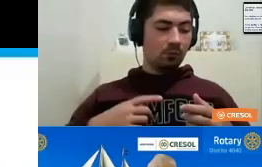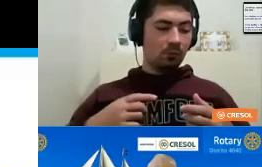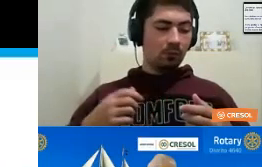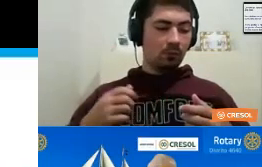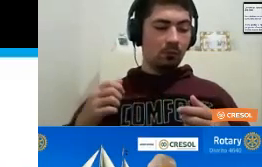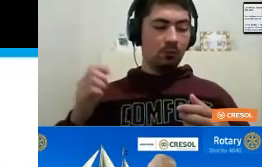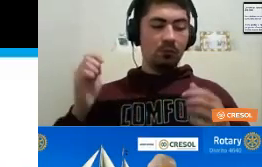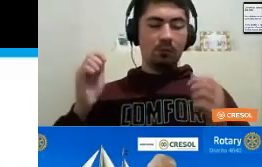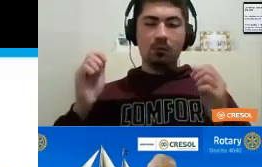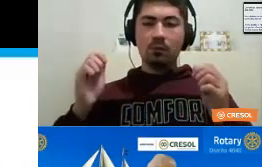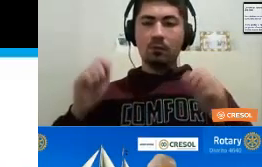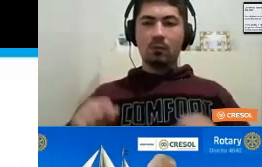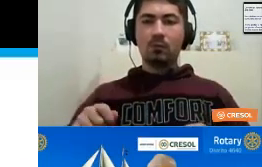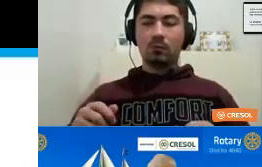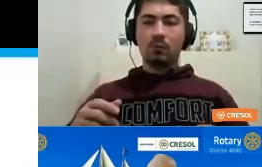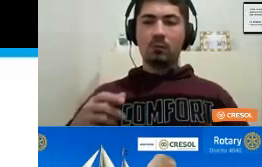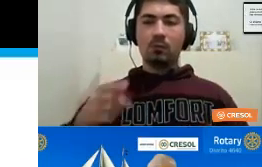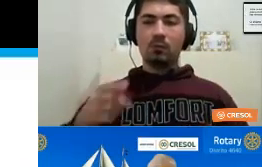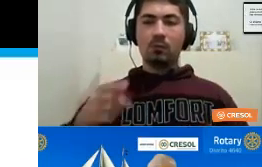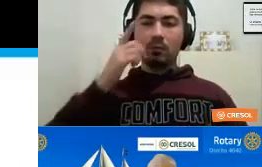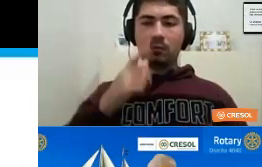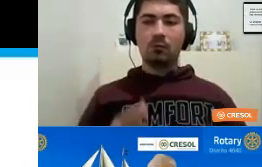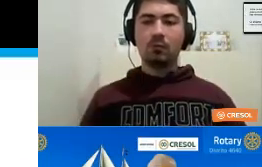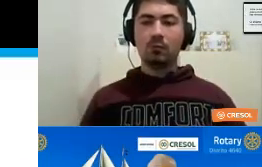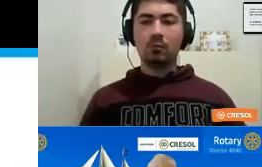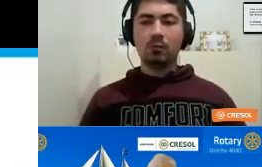distritais e globais esse programa.